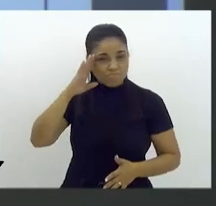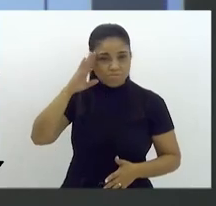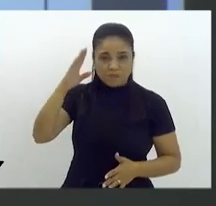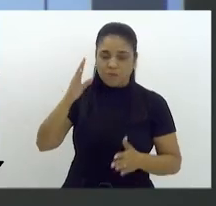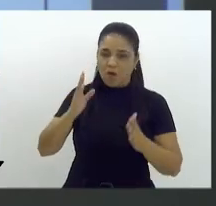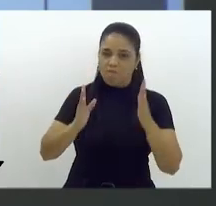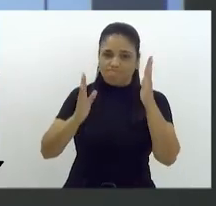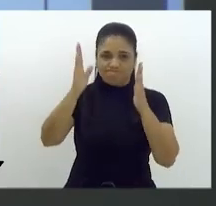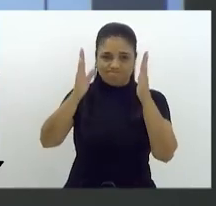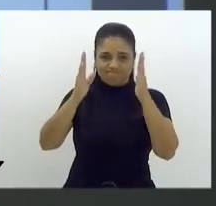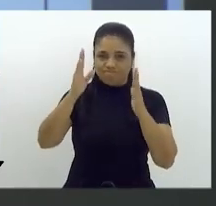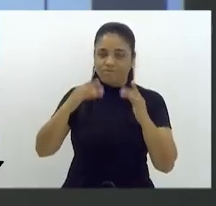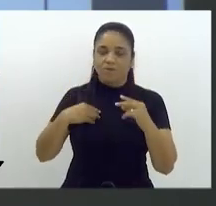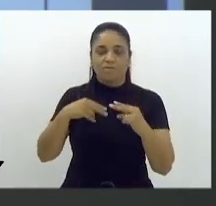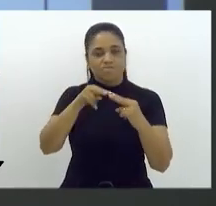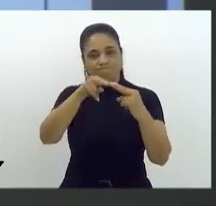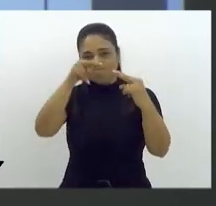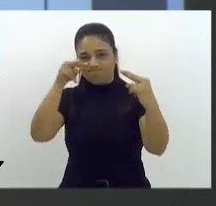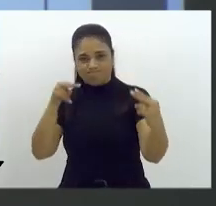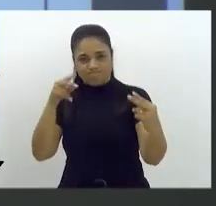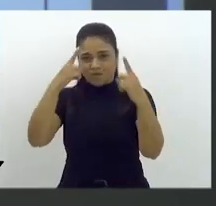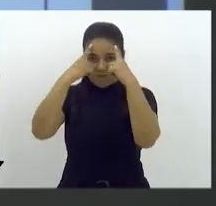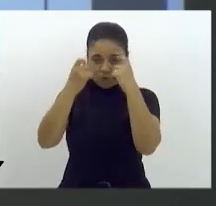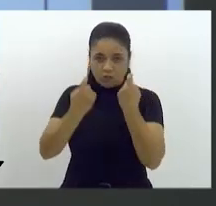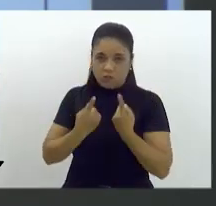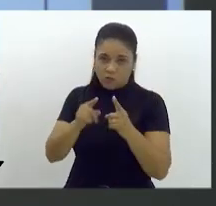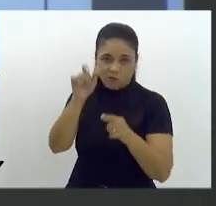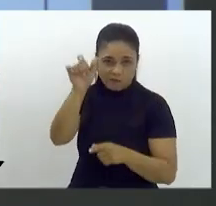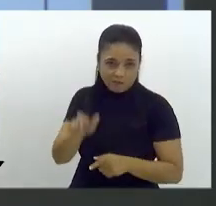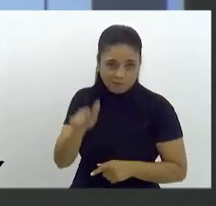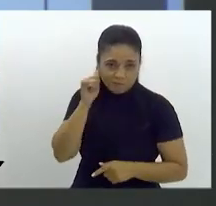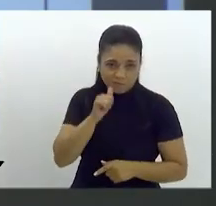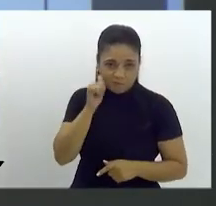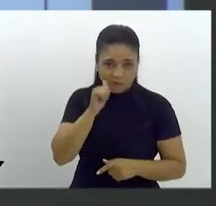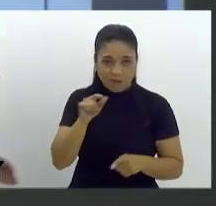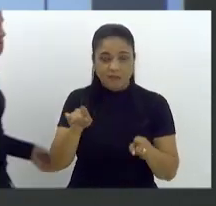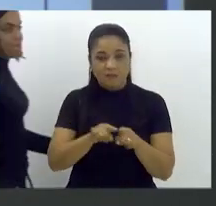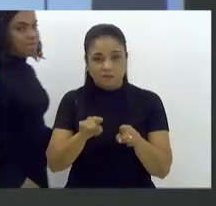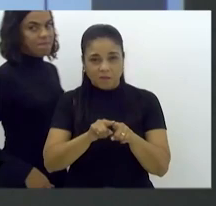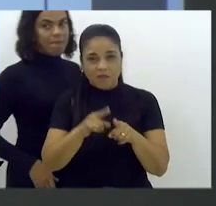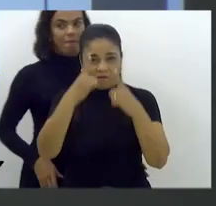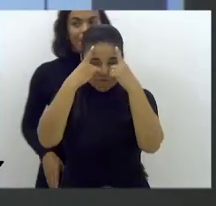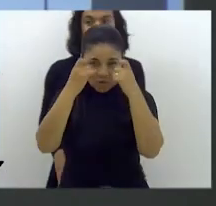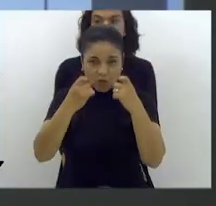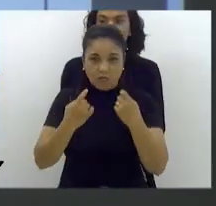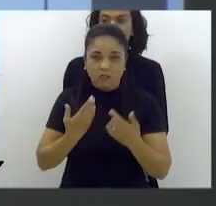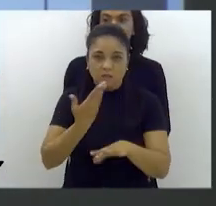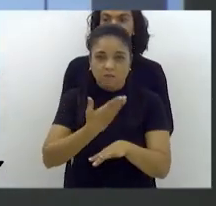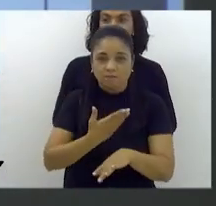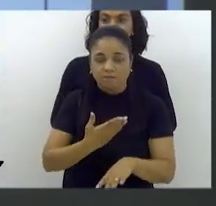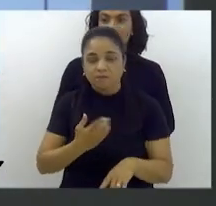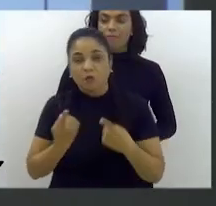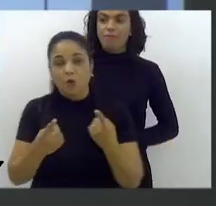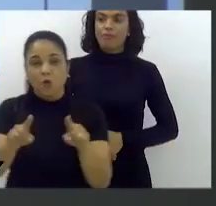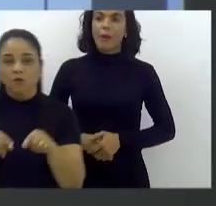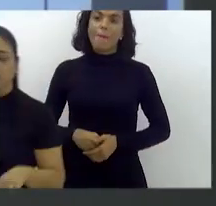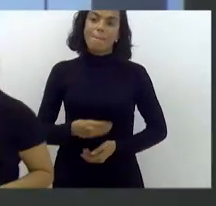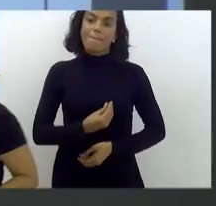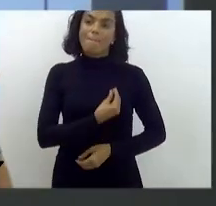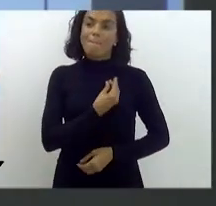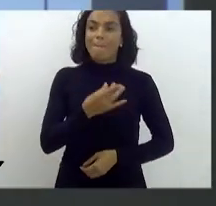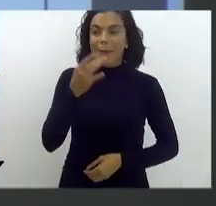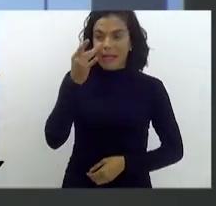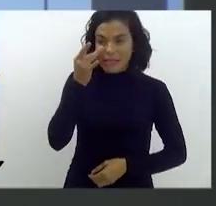por meio digital e também isso se vê na violência praticada presencialmente